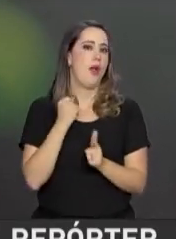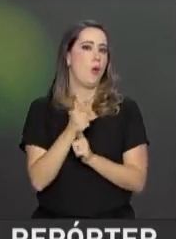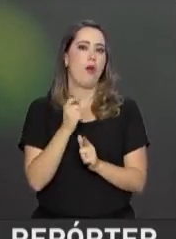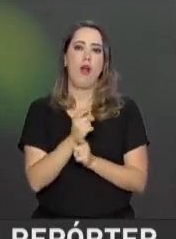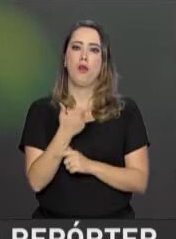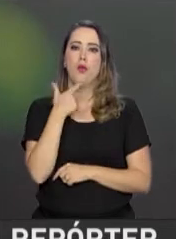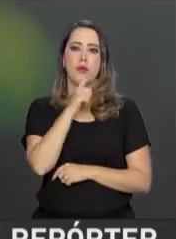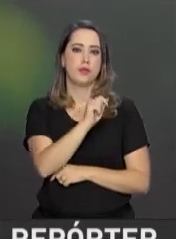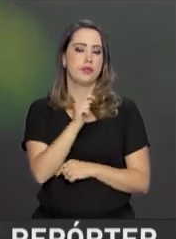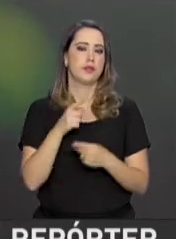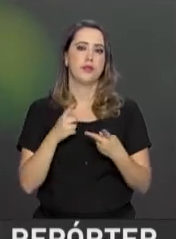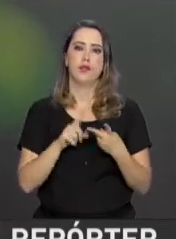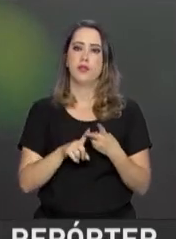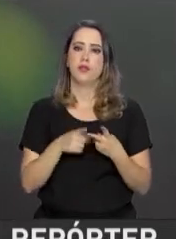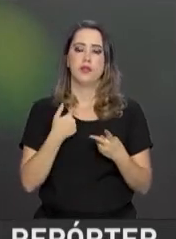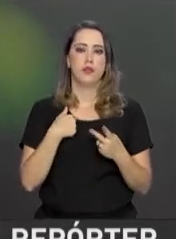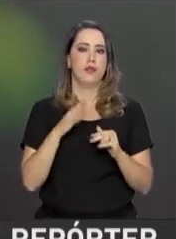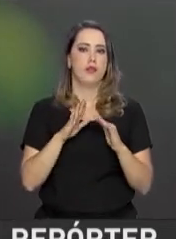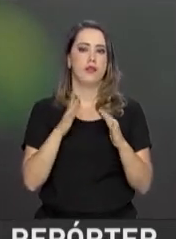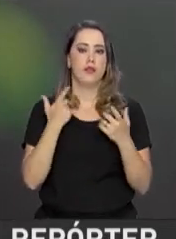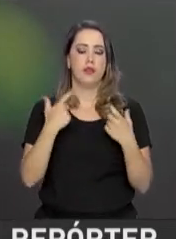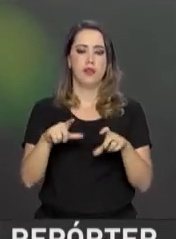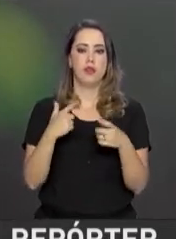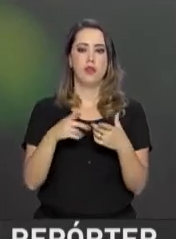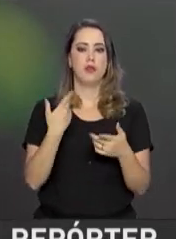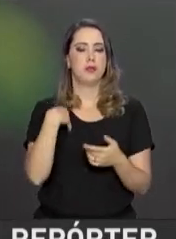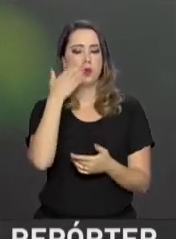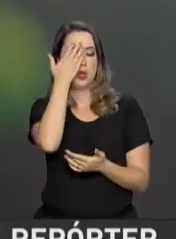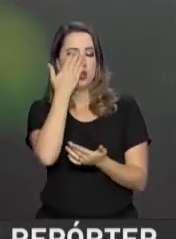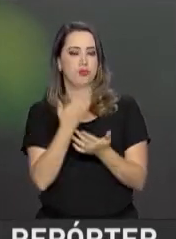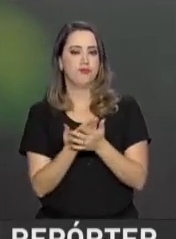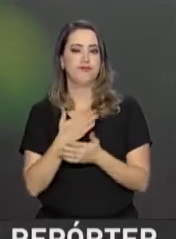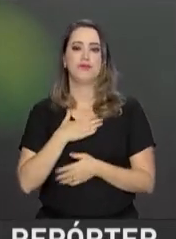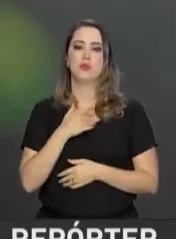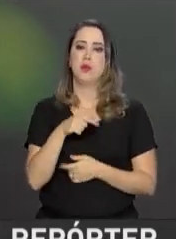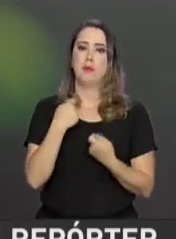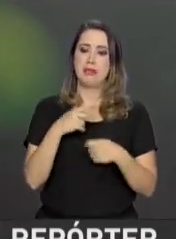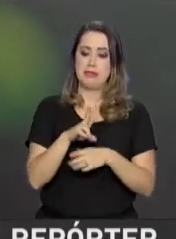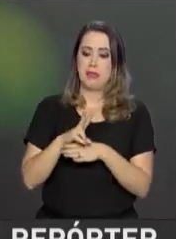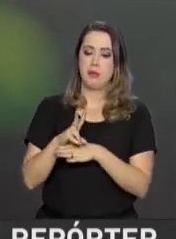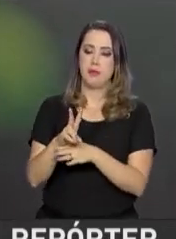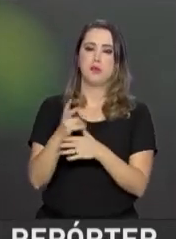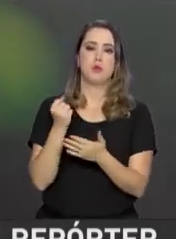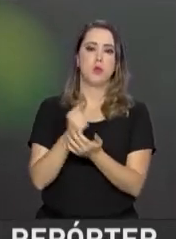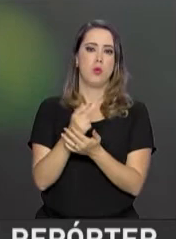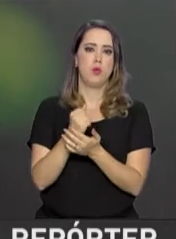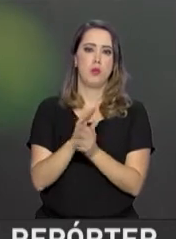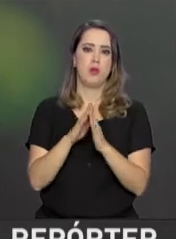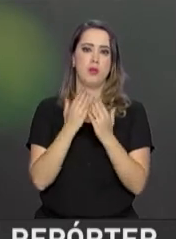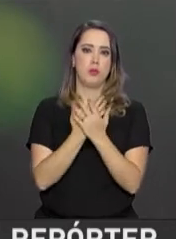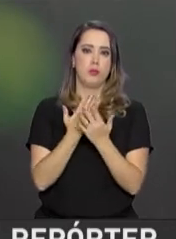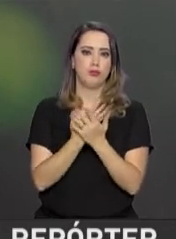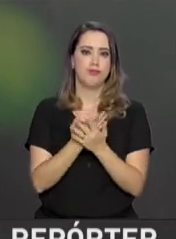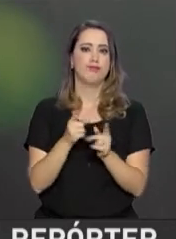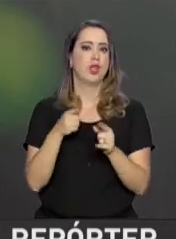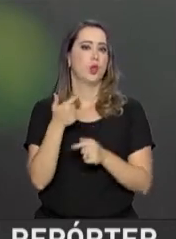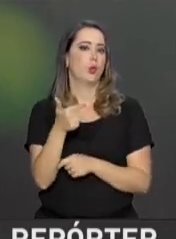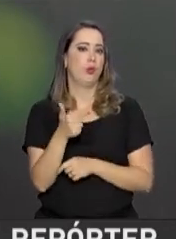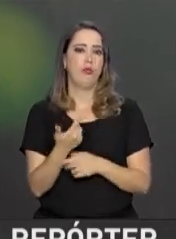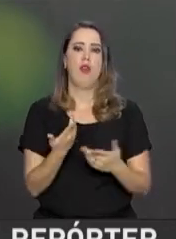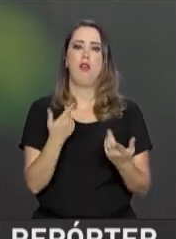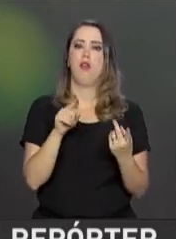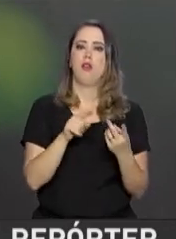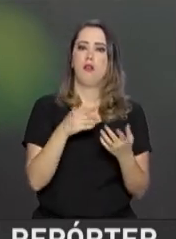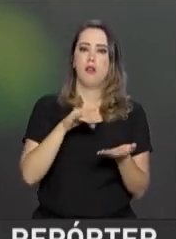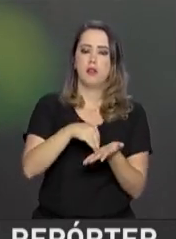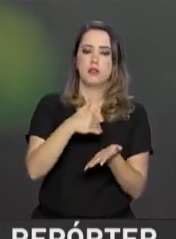e da e mobiliário não conseguiram estar nem de precisar tão creche para comprar material escolar não conseguir de querer matricular